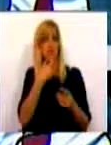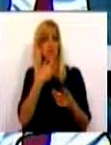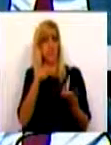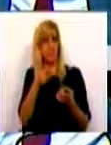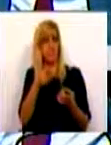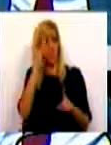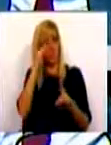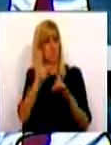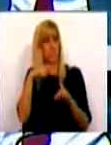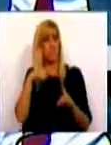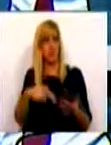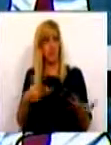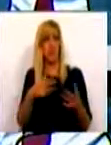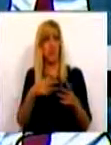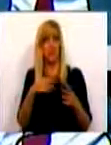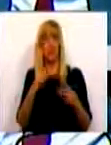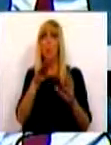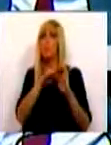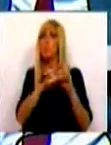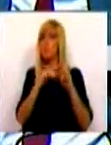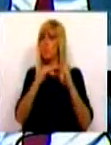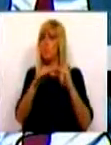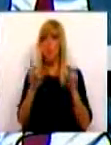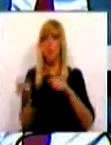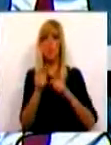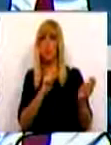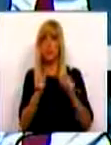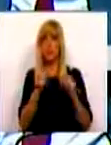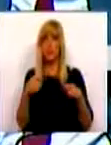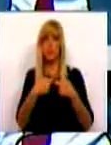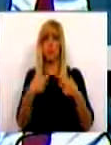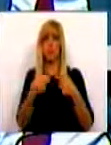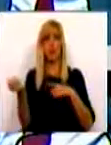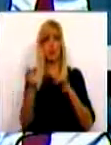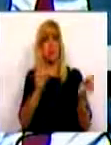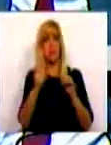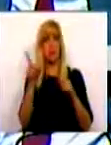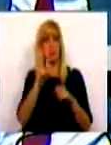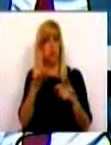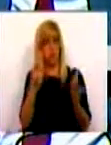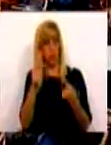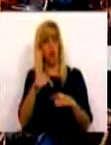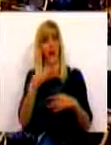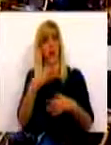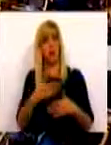aos portugueses. O programa de estabilidade não é debatido em Bruxelas, é debatido em Lisboa. Muito obrigado.